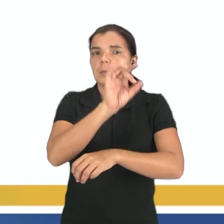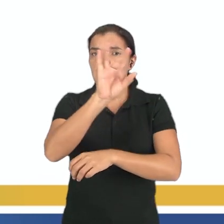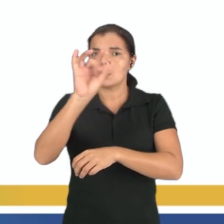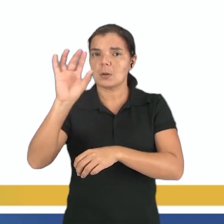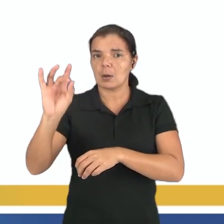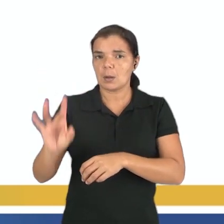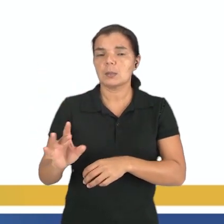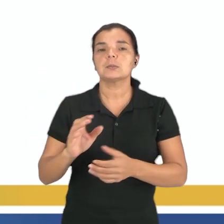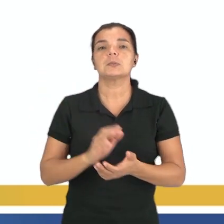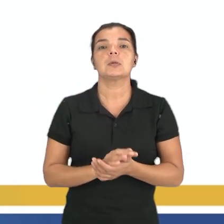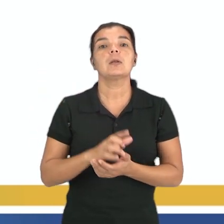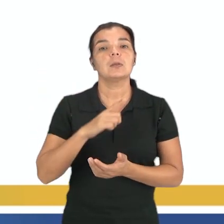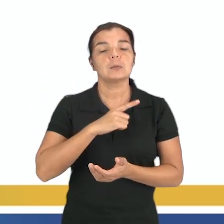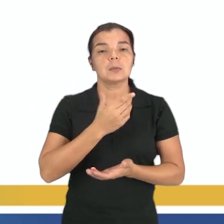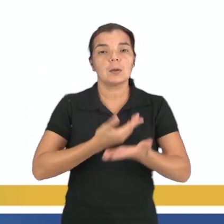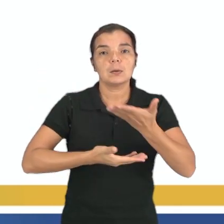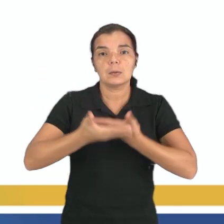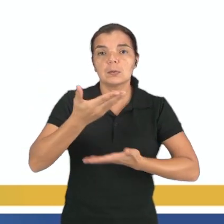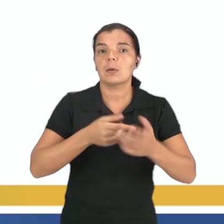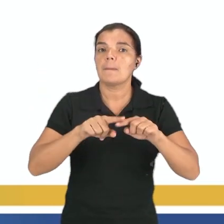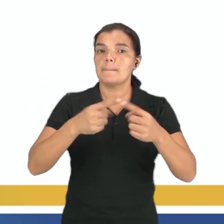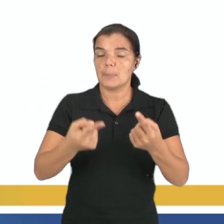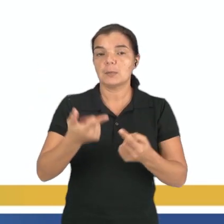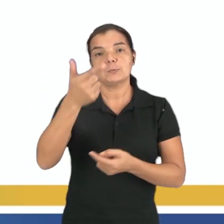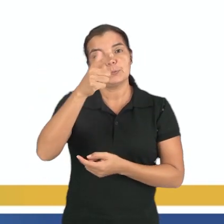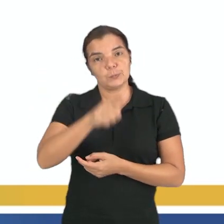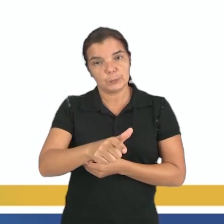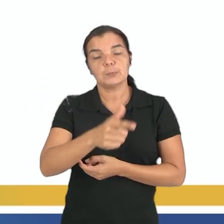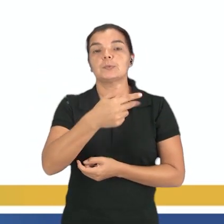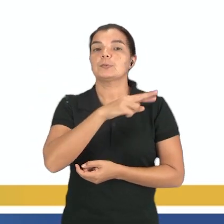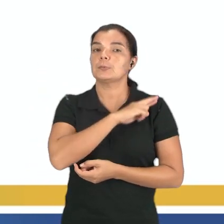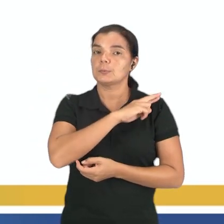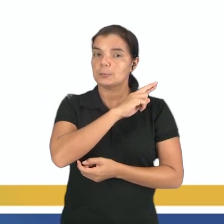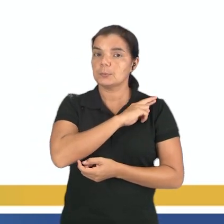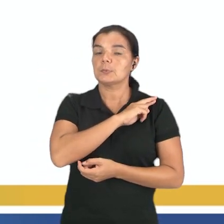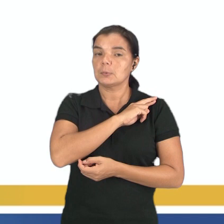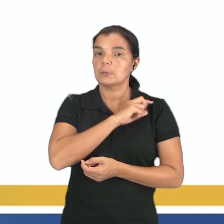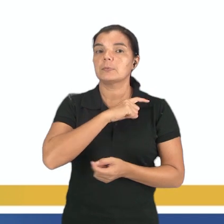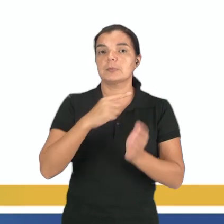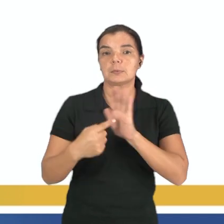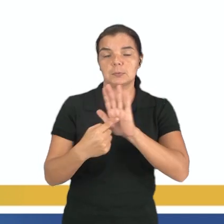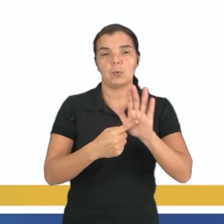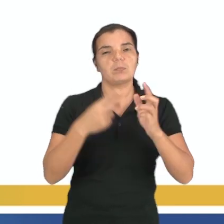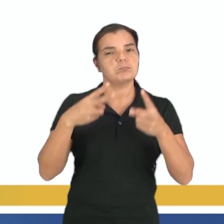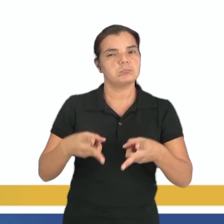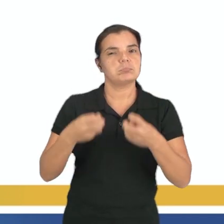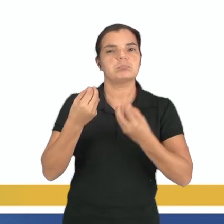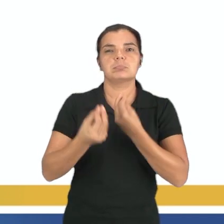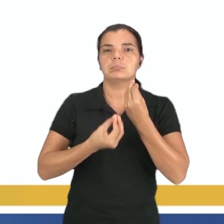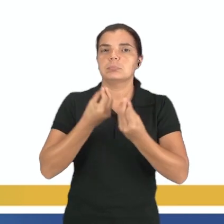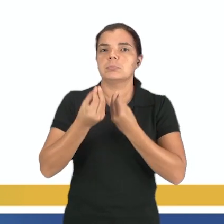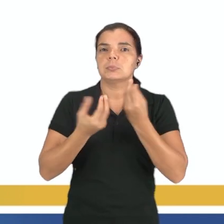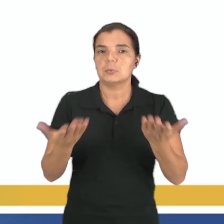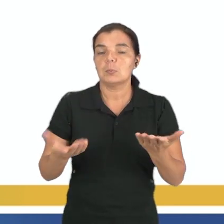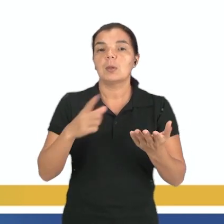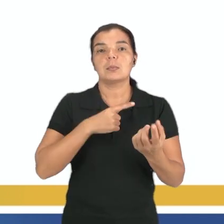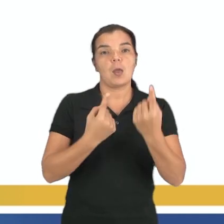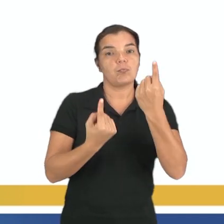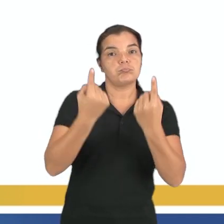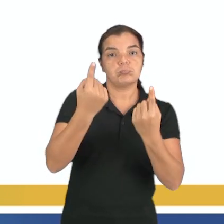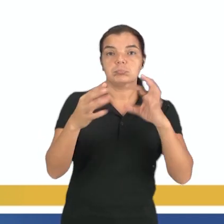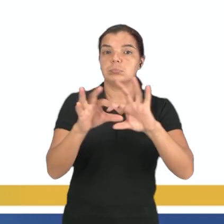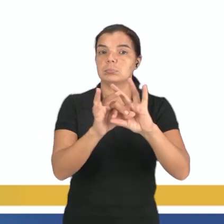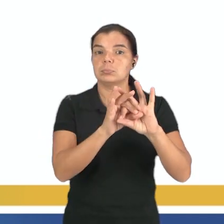cada órgão vai estar relacionado, mais uma vez, à função que vai ser desempenhada. Então, percebam como um vai ter relação